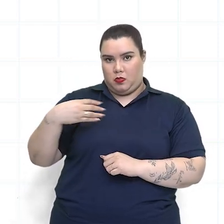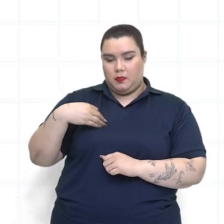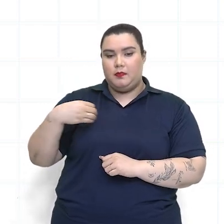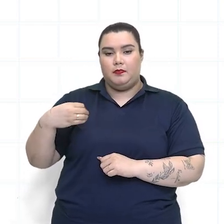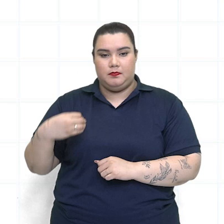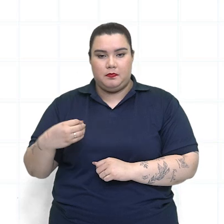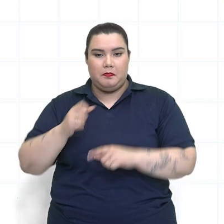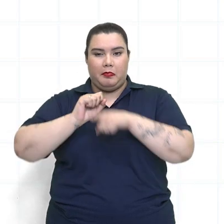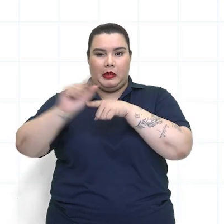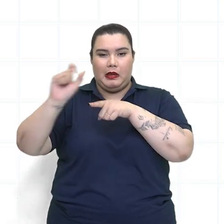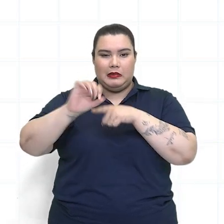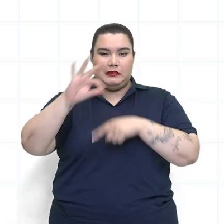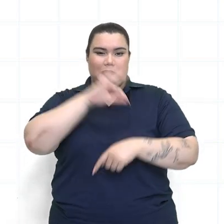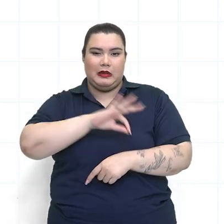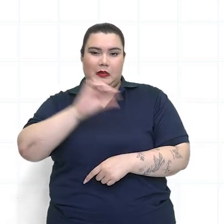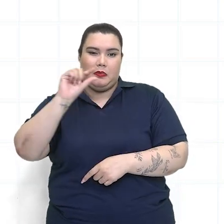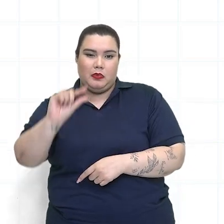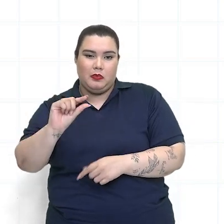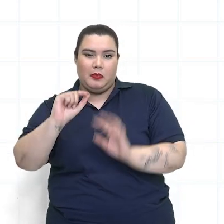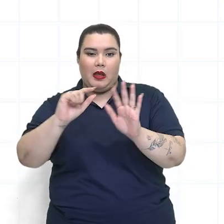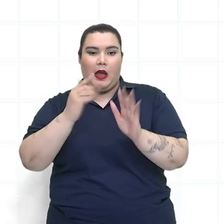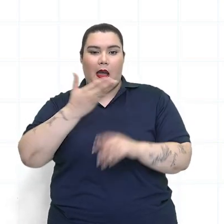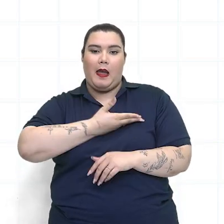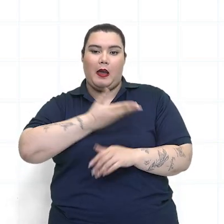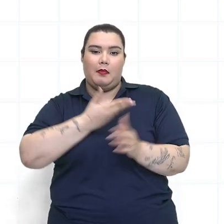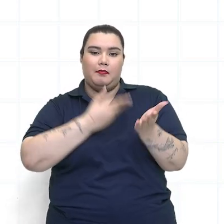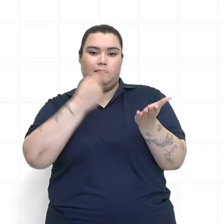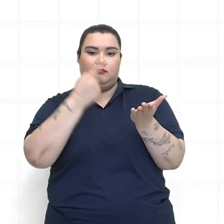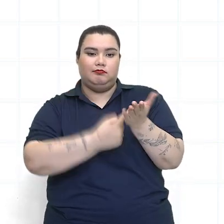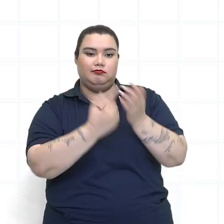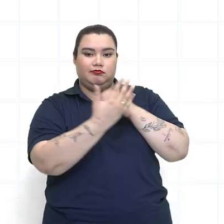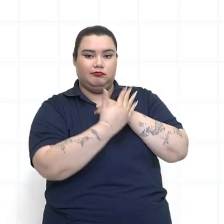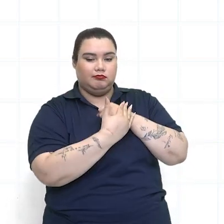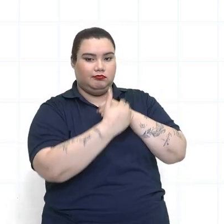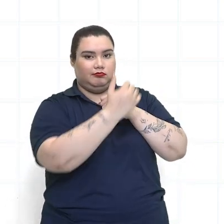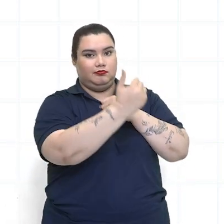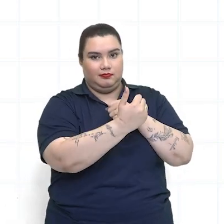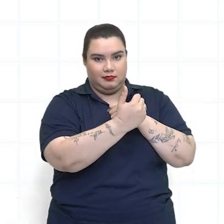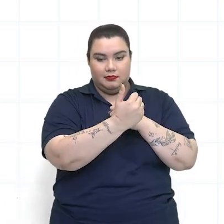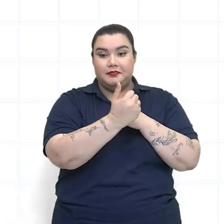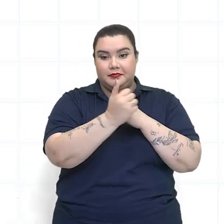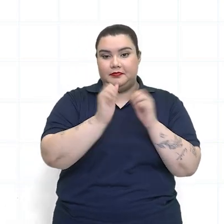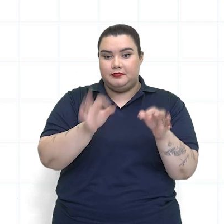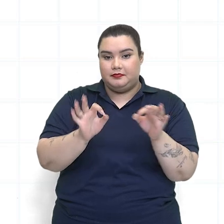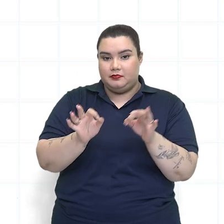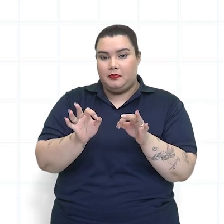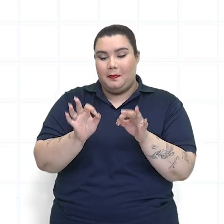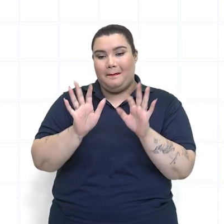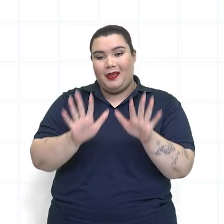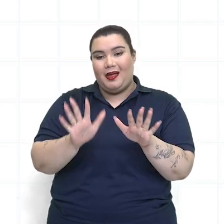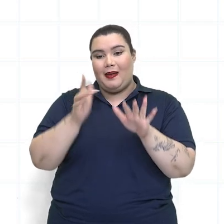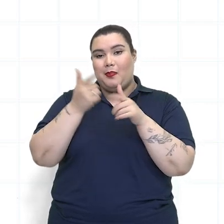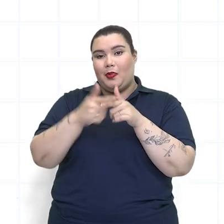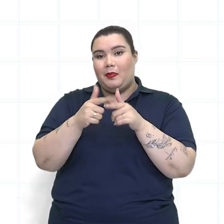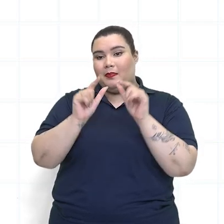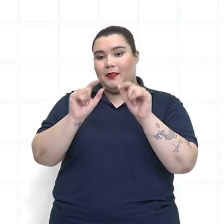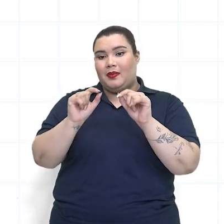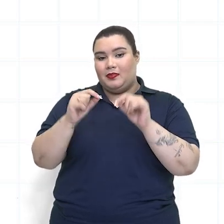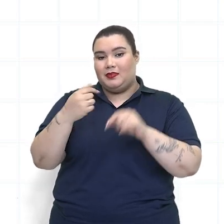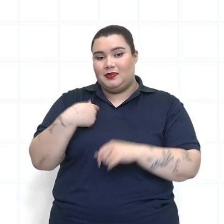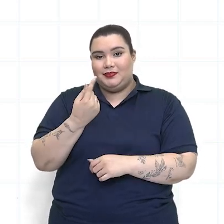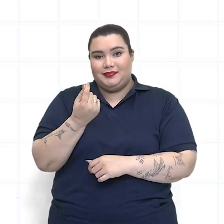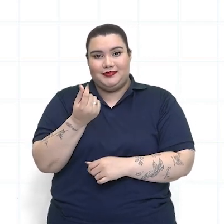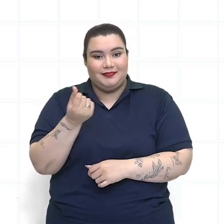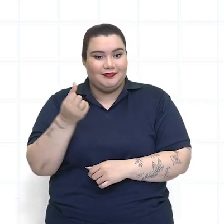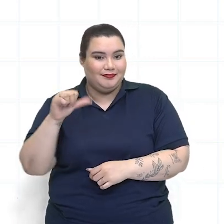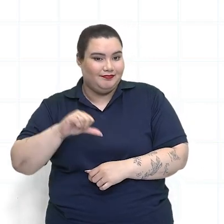aluguel, ganhava pouco e fui convidada para a festa de aniversário de uma grande amiga. O problema é que não